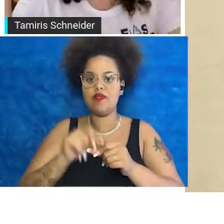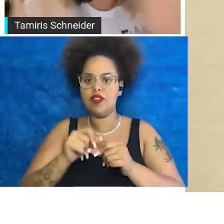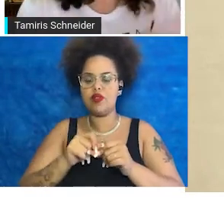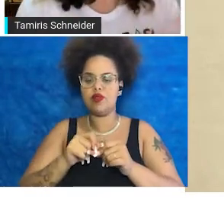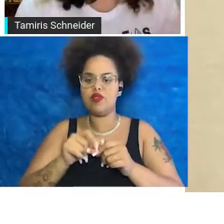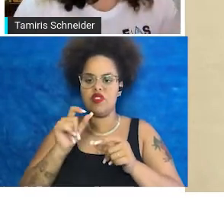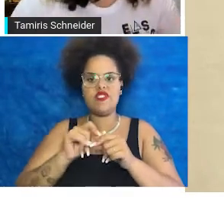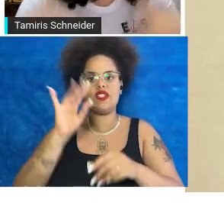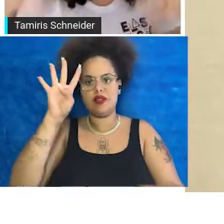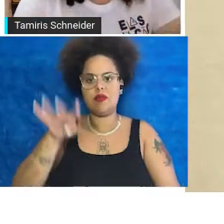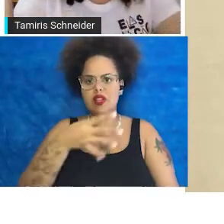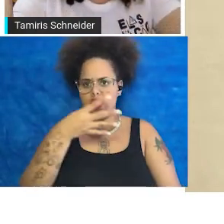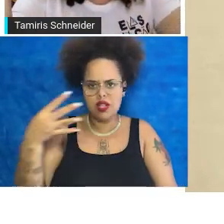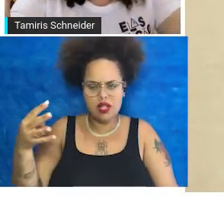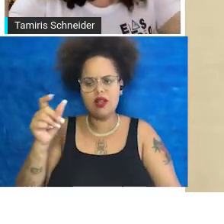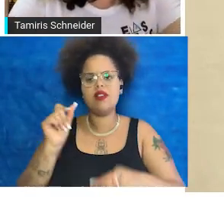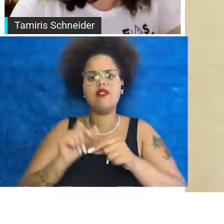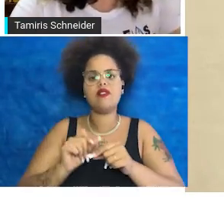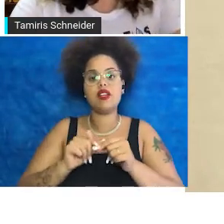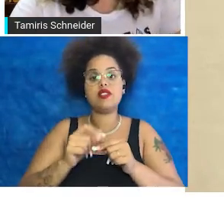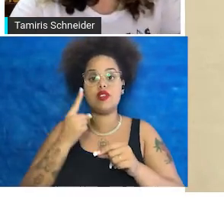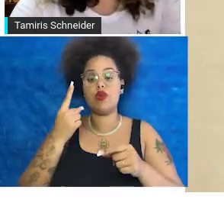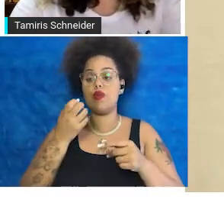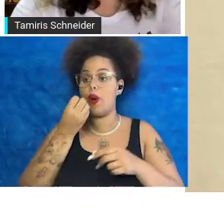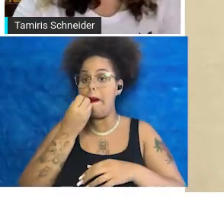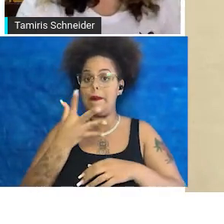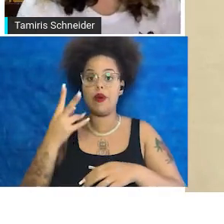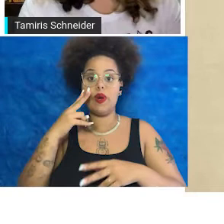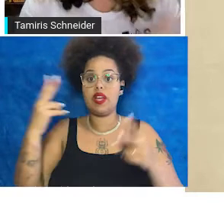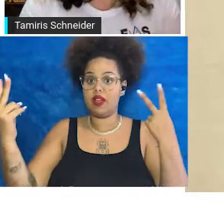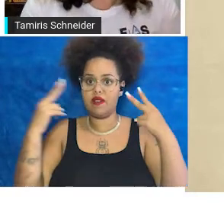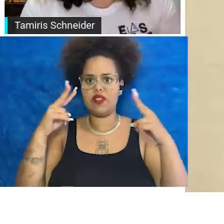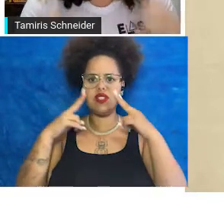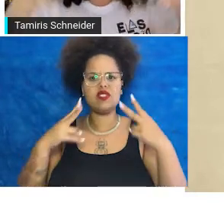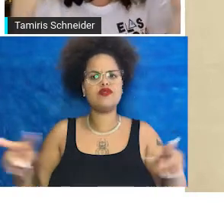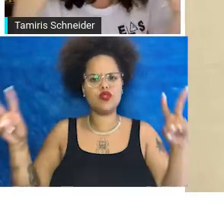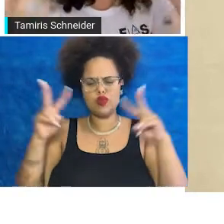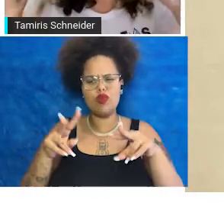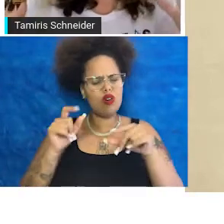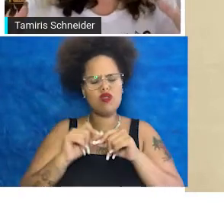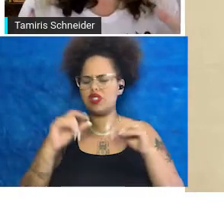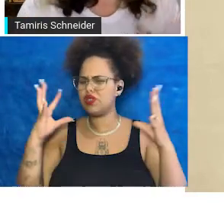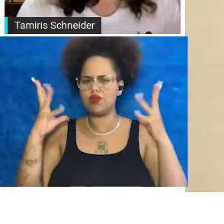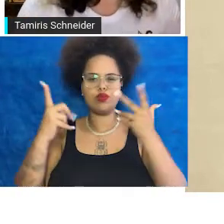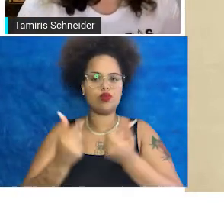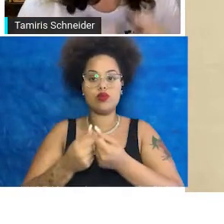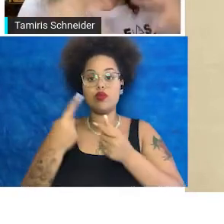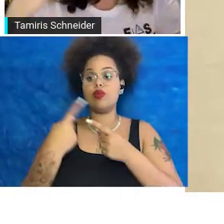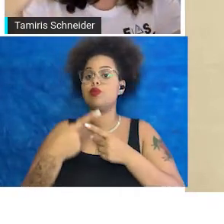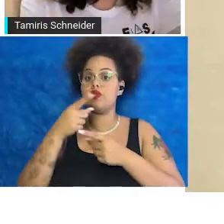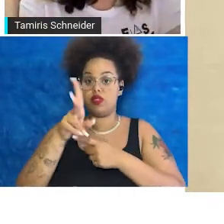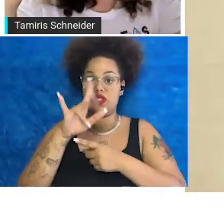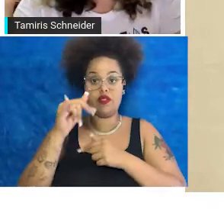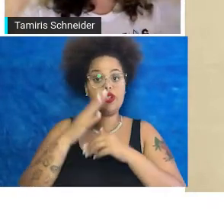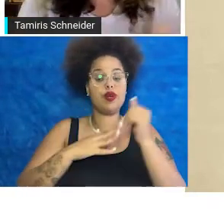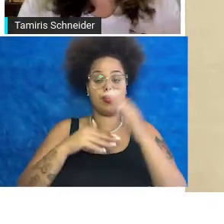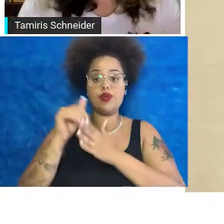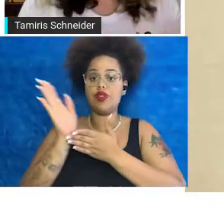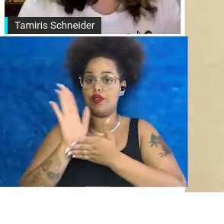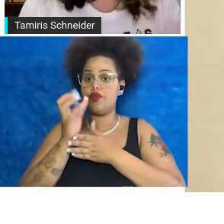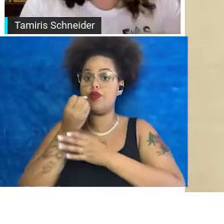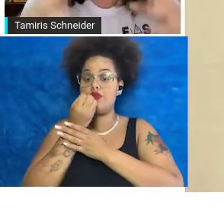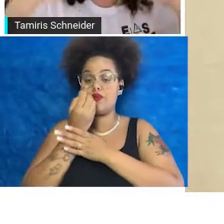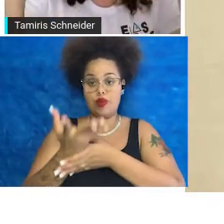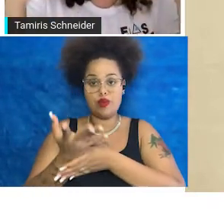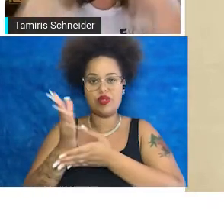Faça planilhas, faça uma boa referência visual, faça tudo isso, porque você vai construir filmes